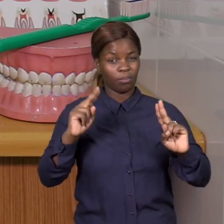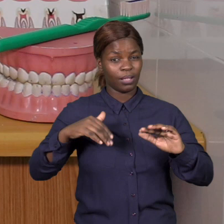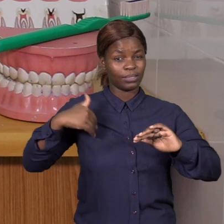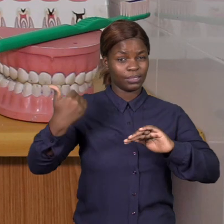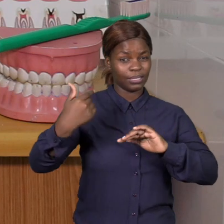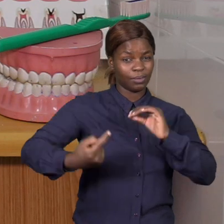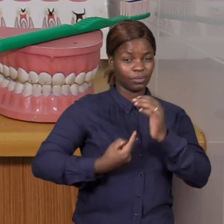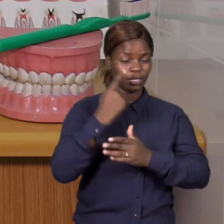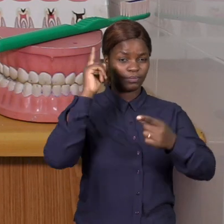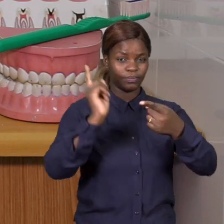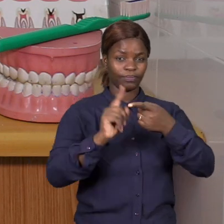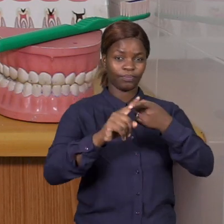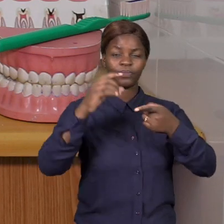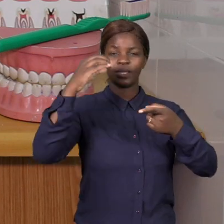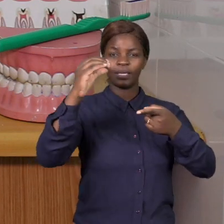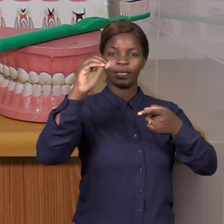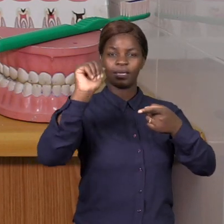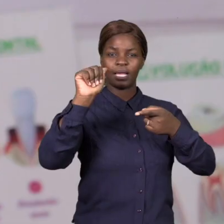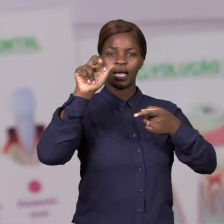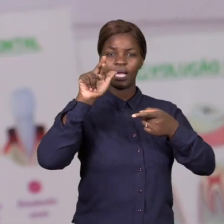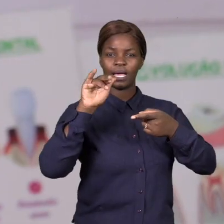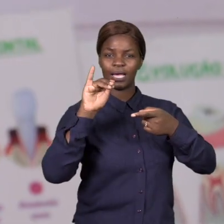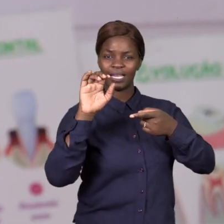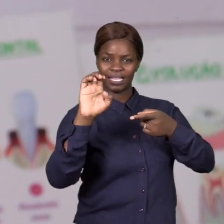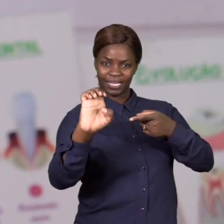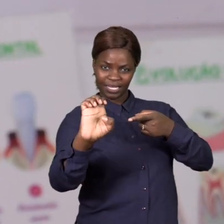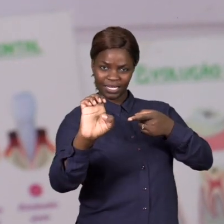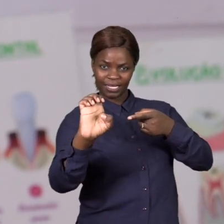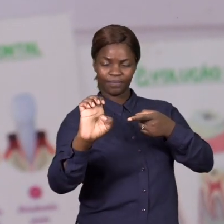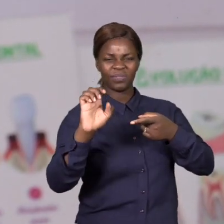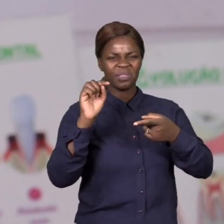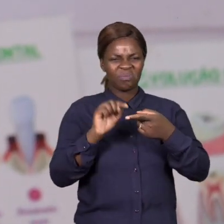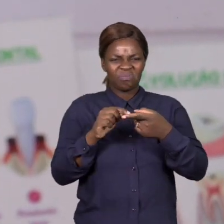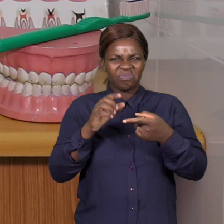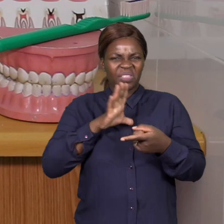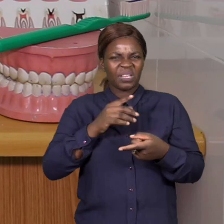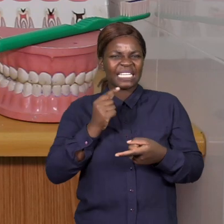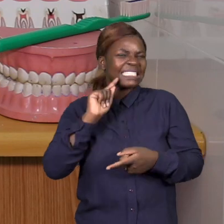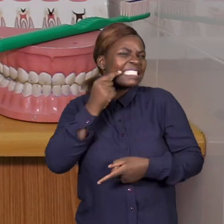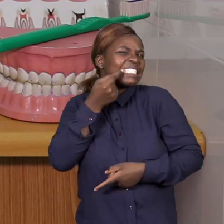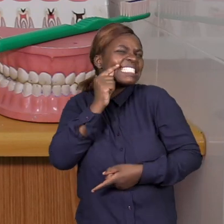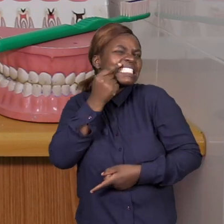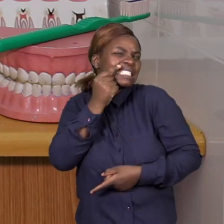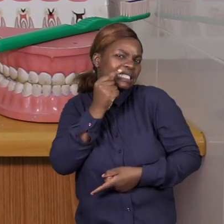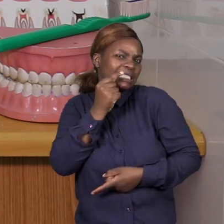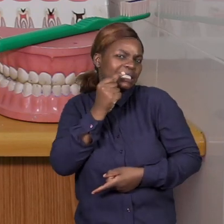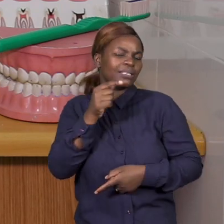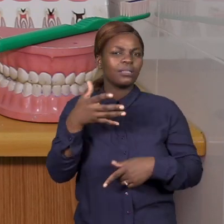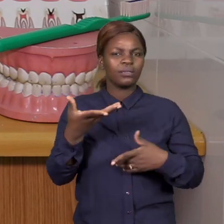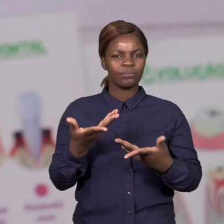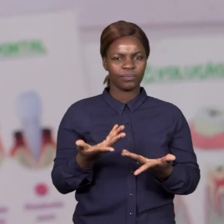comuns. São as cáries dentárias, nós chamamos aqueles problemas que a pessoa apresenta um buraco no